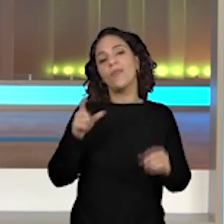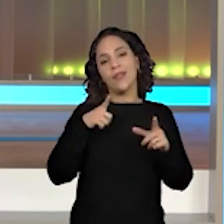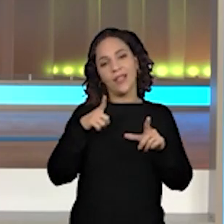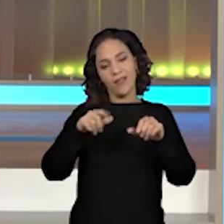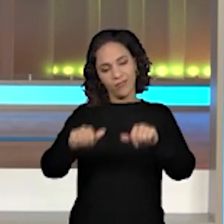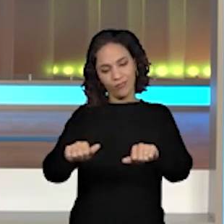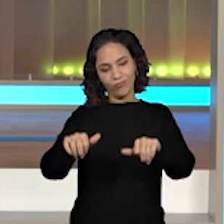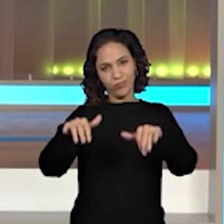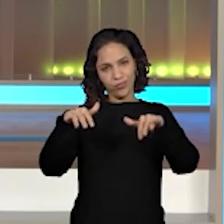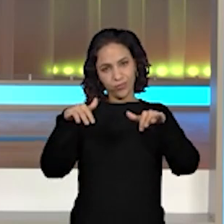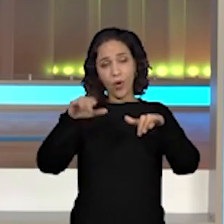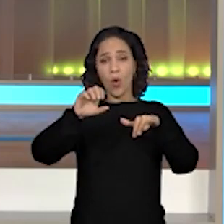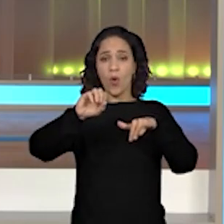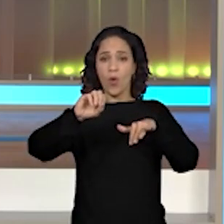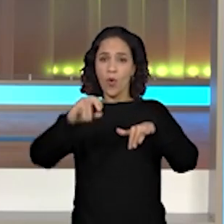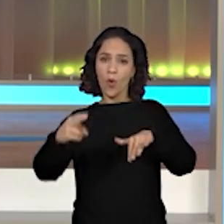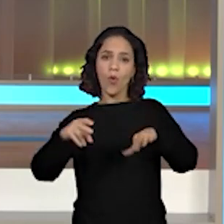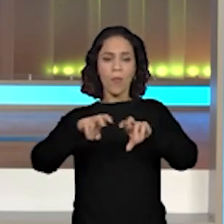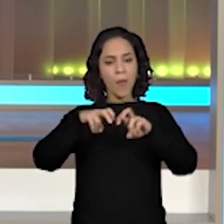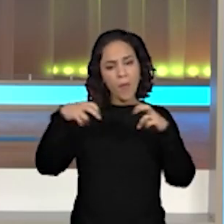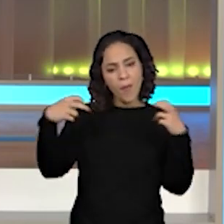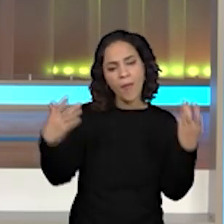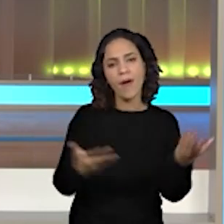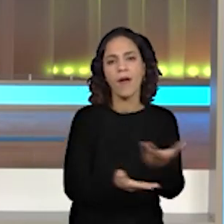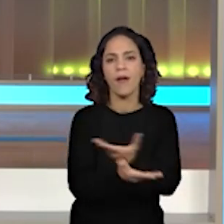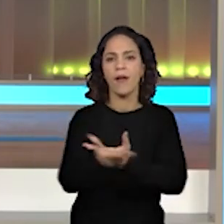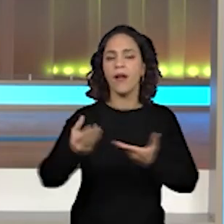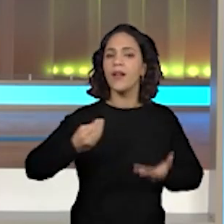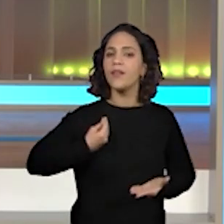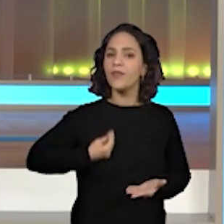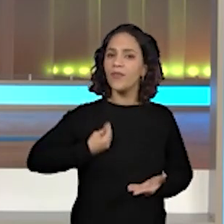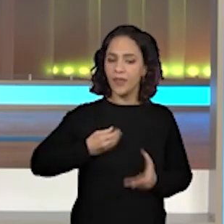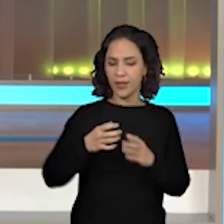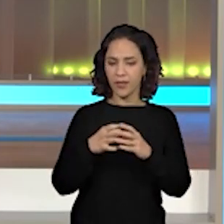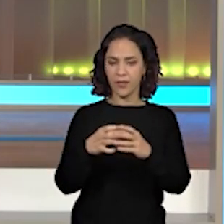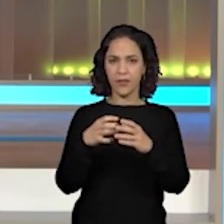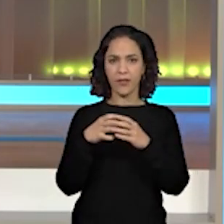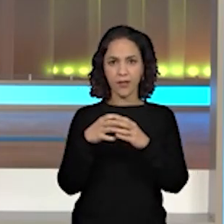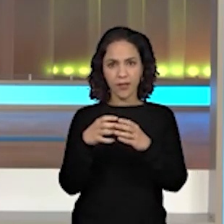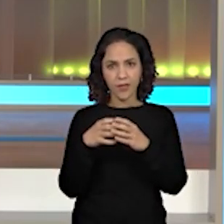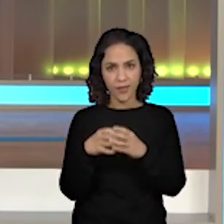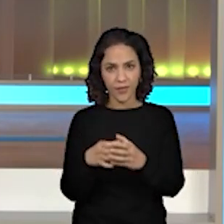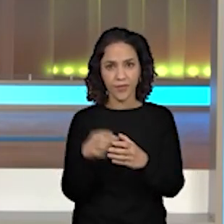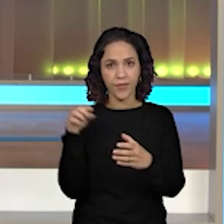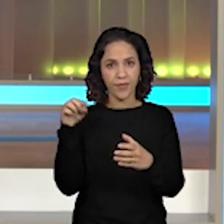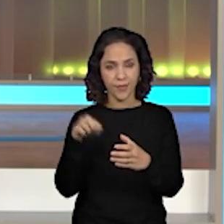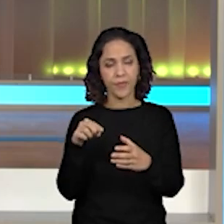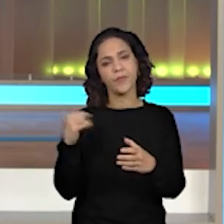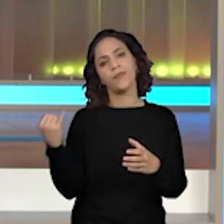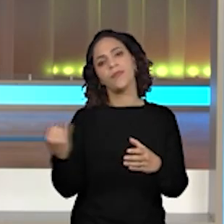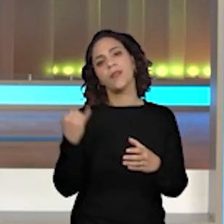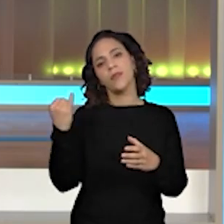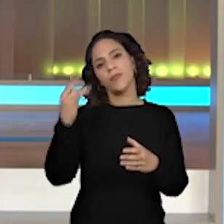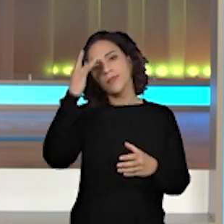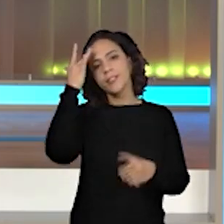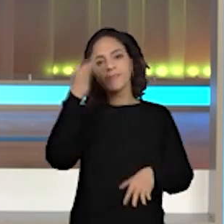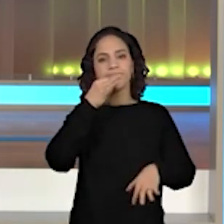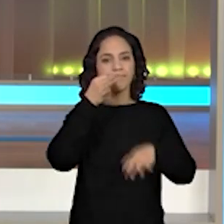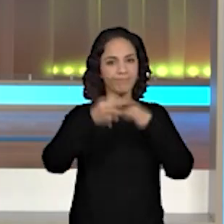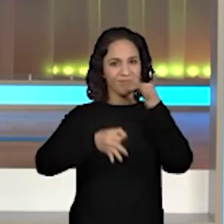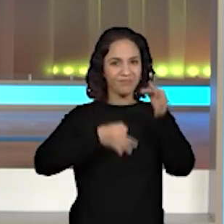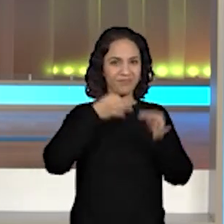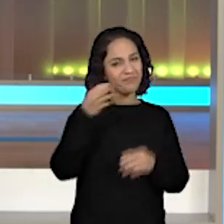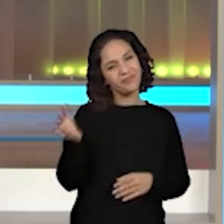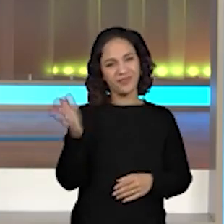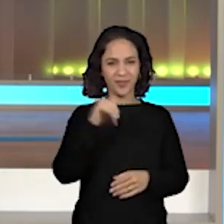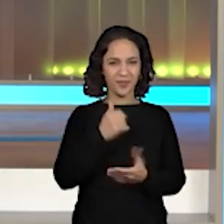bem necessário na vida pública, na vida em comunidade, e para a assembleia isso vai ser essencial. Vamos